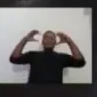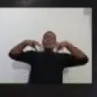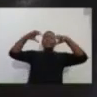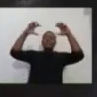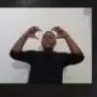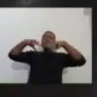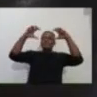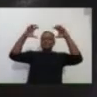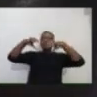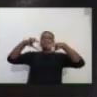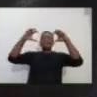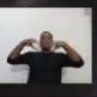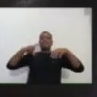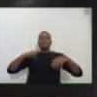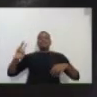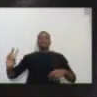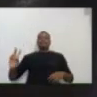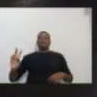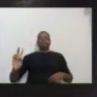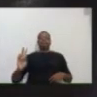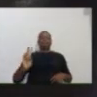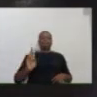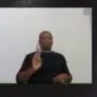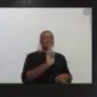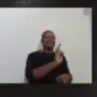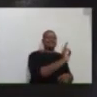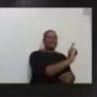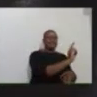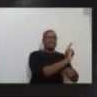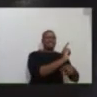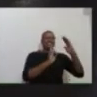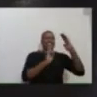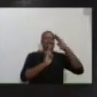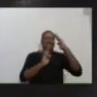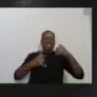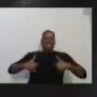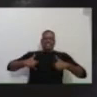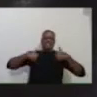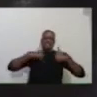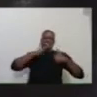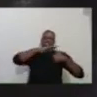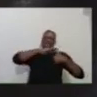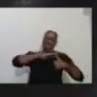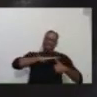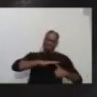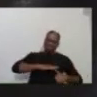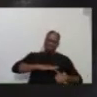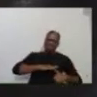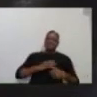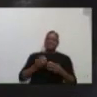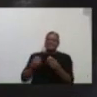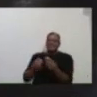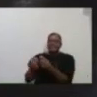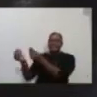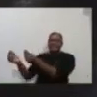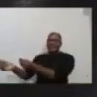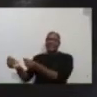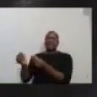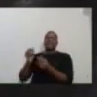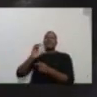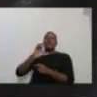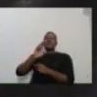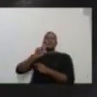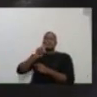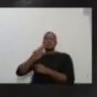orgulhosa, e eu botei a coalhada com cuscuz e carne assada e as meias redes também. Trouxe